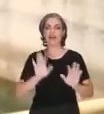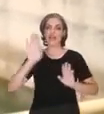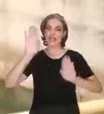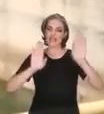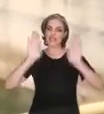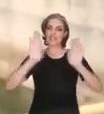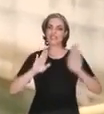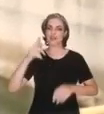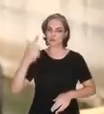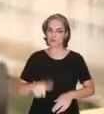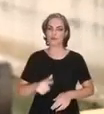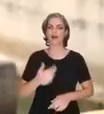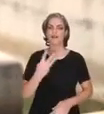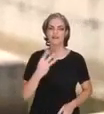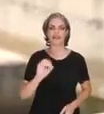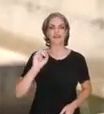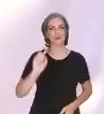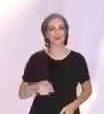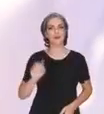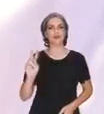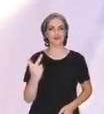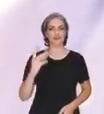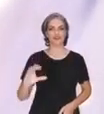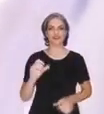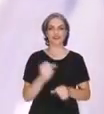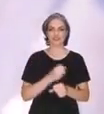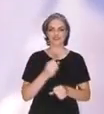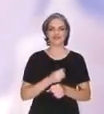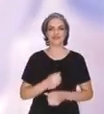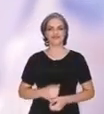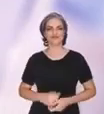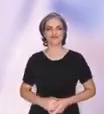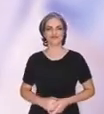estaremos também licitando mais 30 mil hectares.